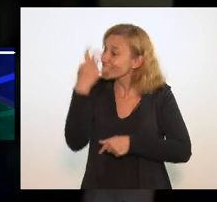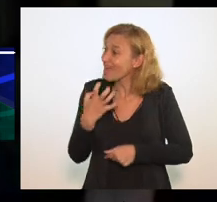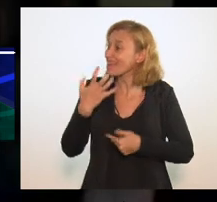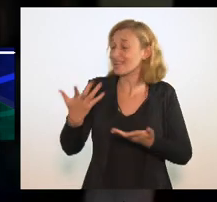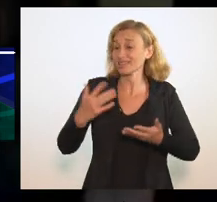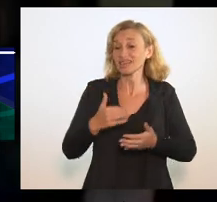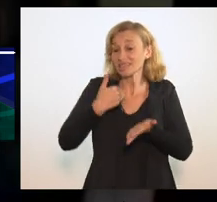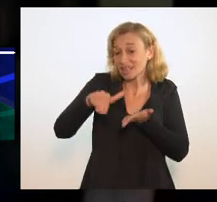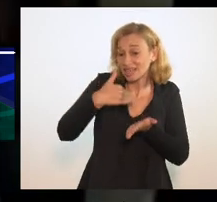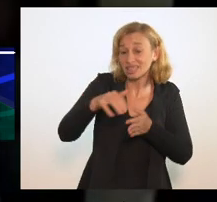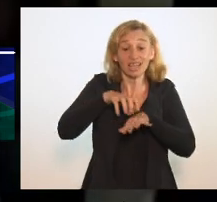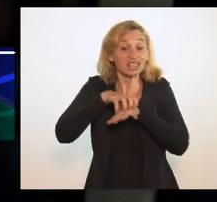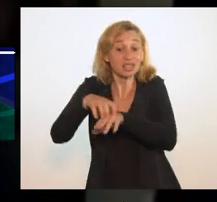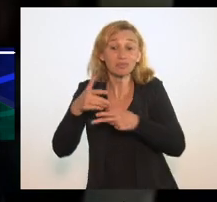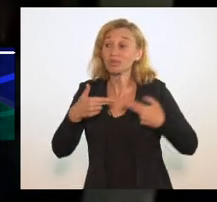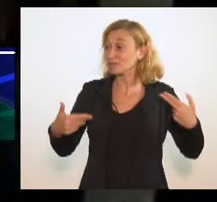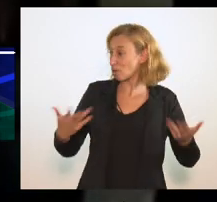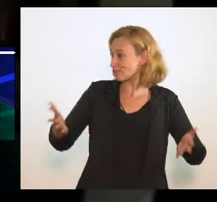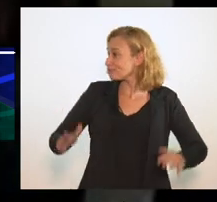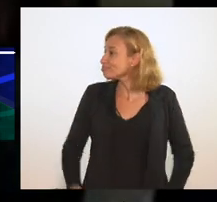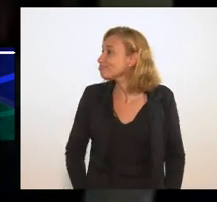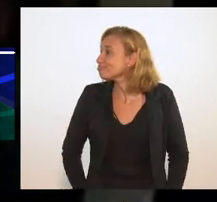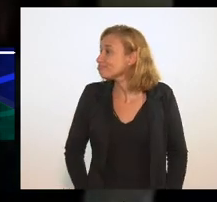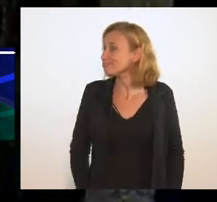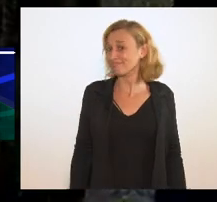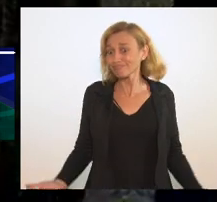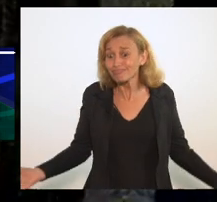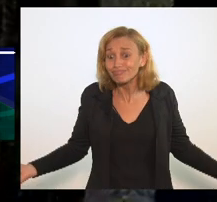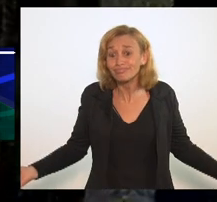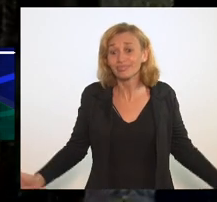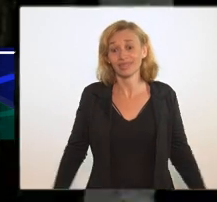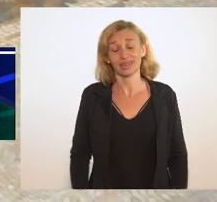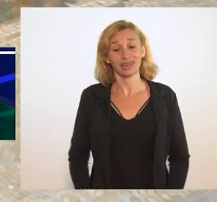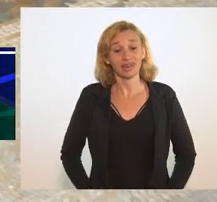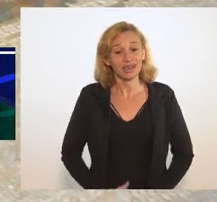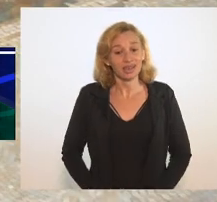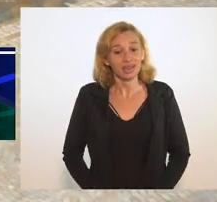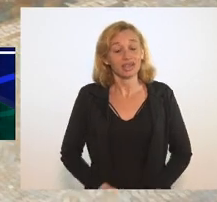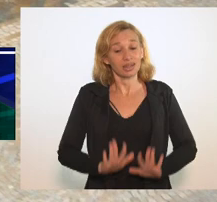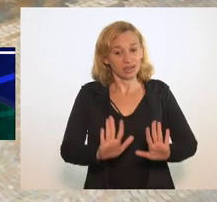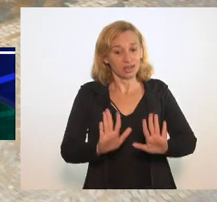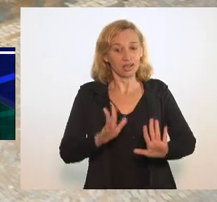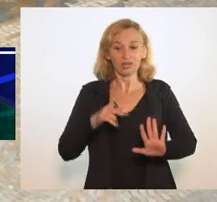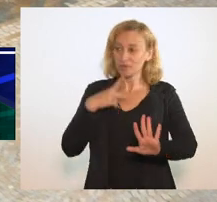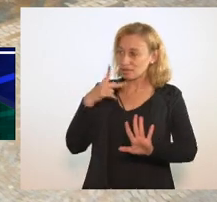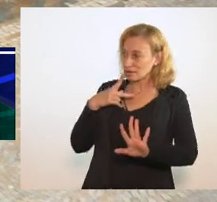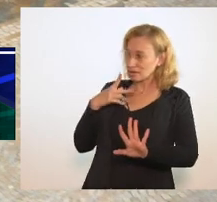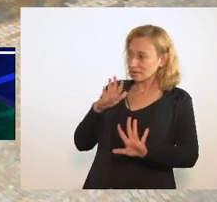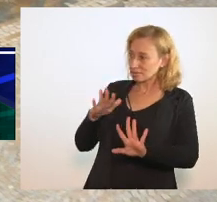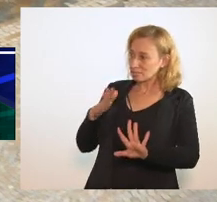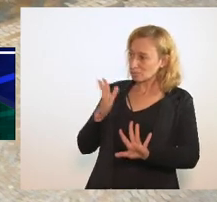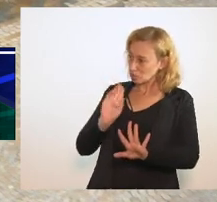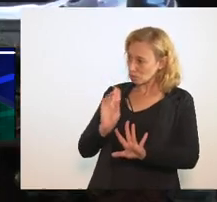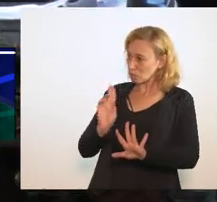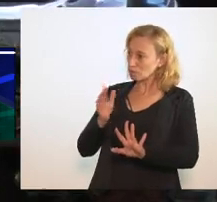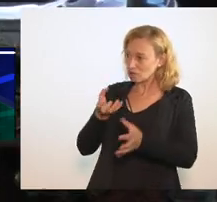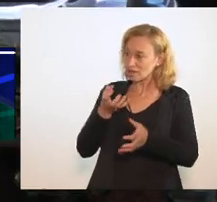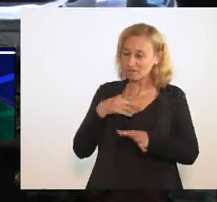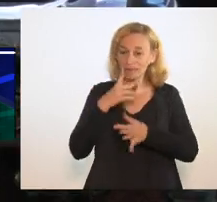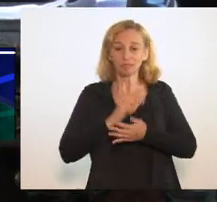da Secretaria de Transportes. Pela ordem, senhor presidente, eu fui citado pelo deputado Eleomar, eu queria responder. Por